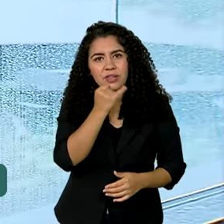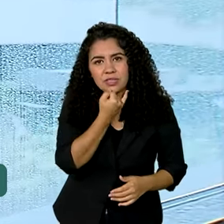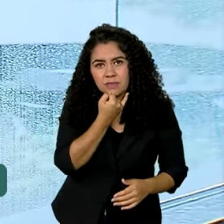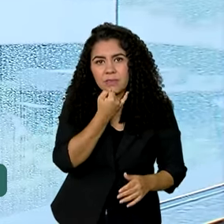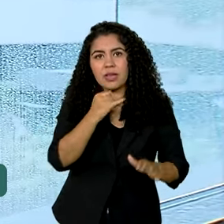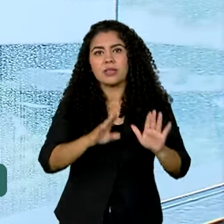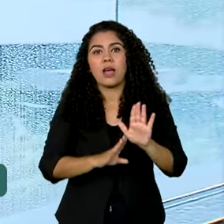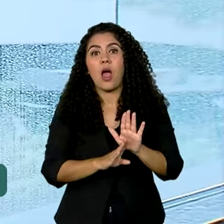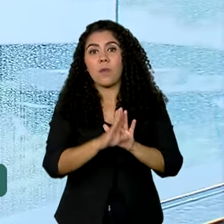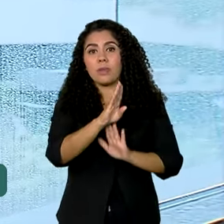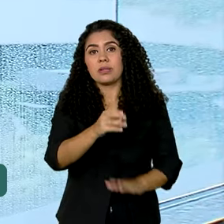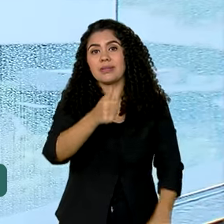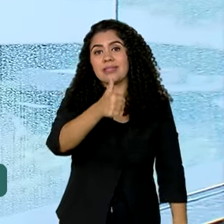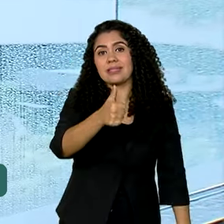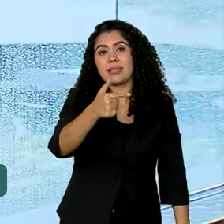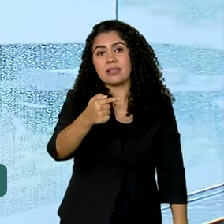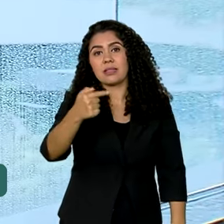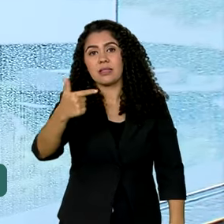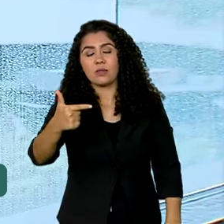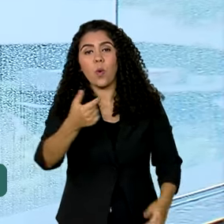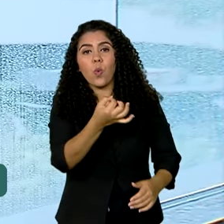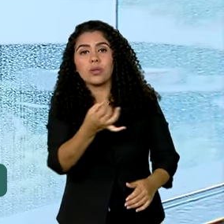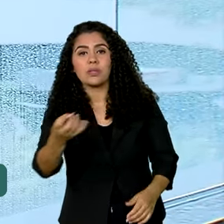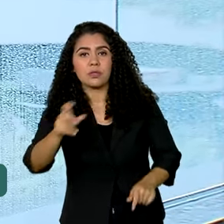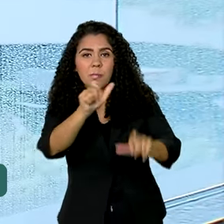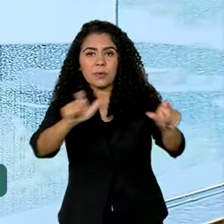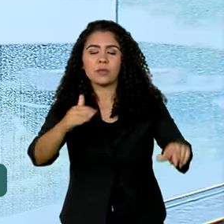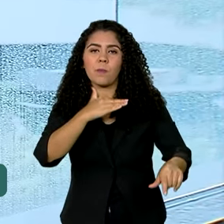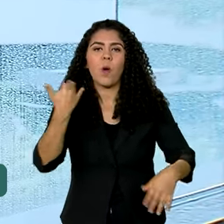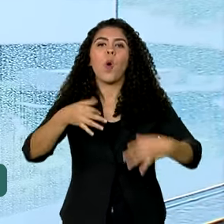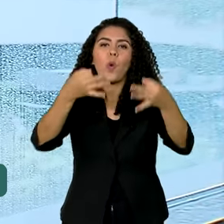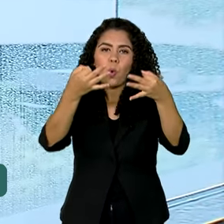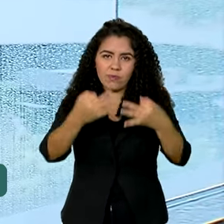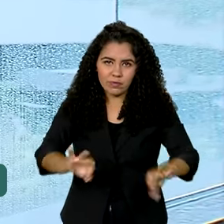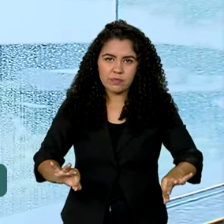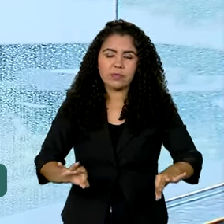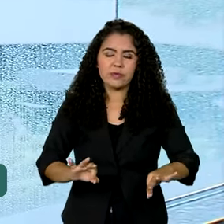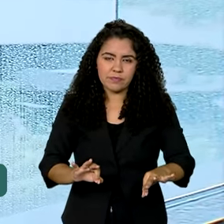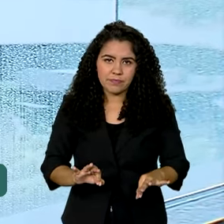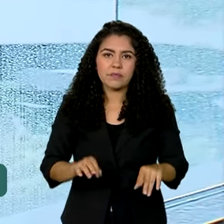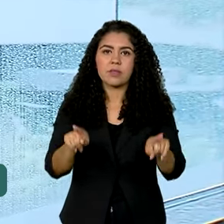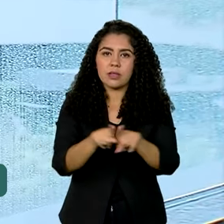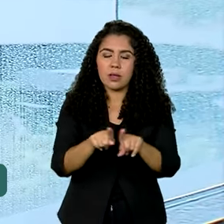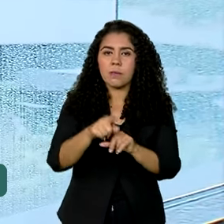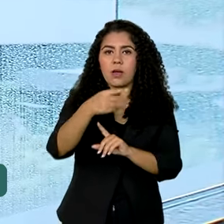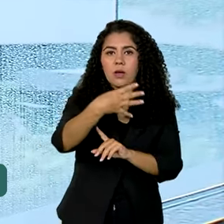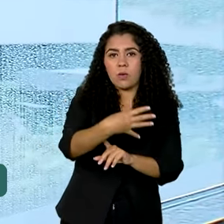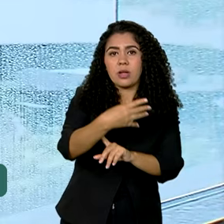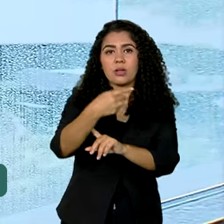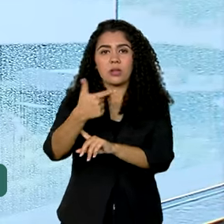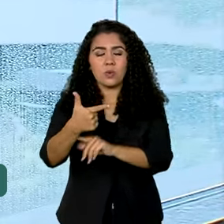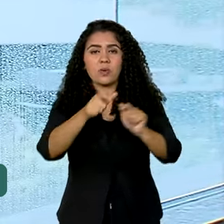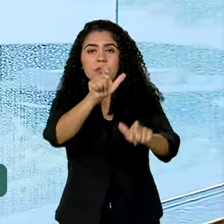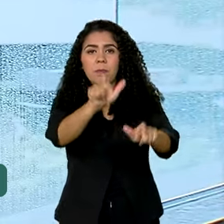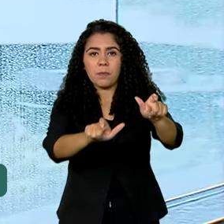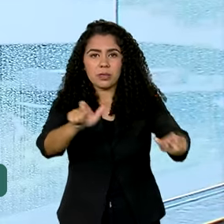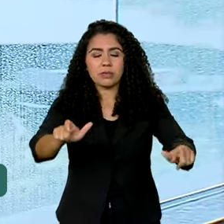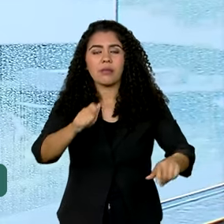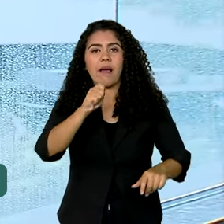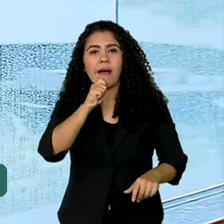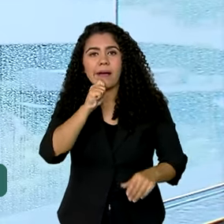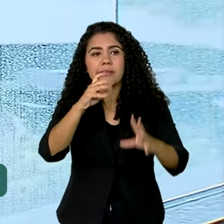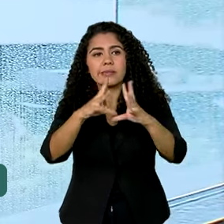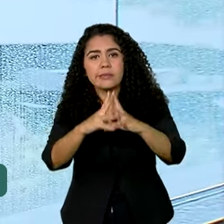para 172 o número de mortes confirmadas pelas enchentes. 42 pessoas ainda